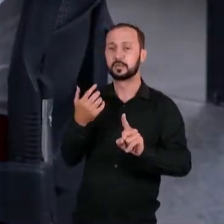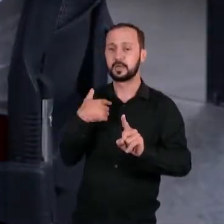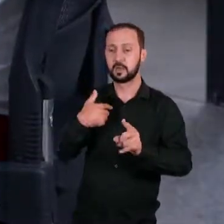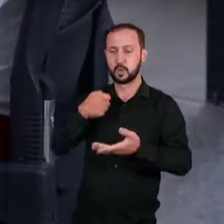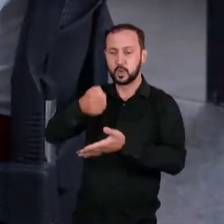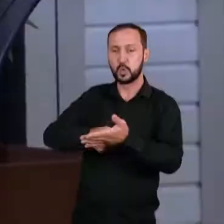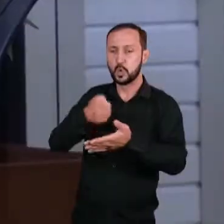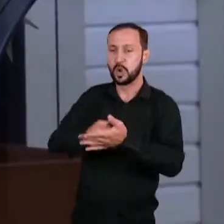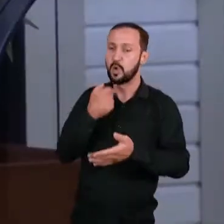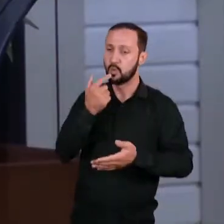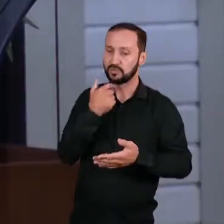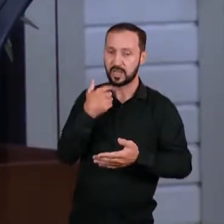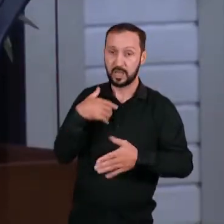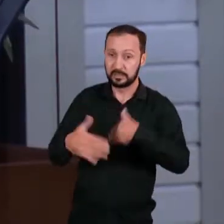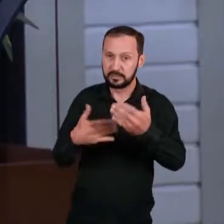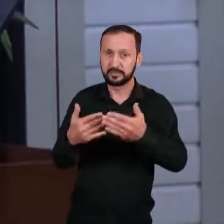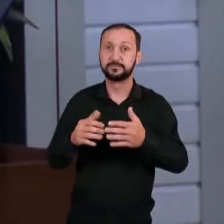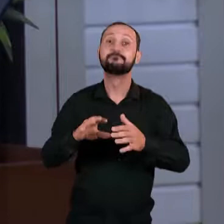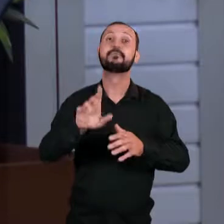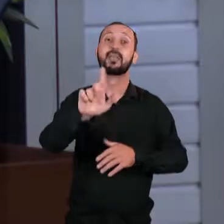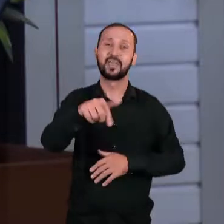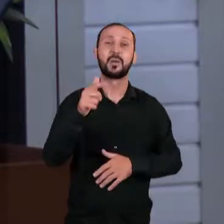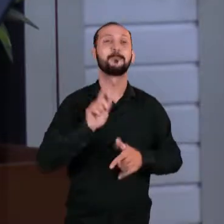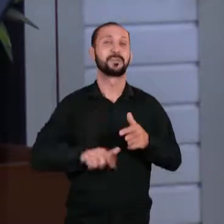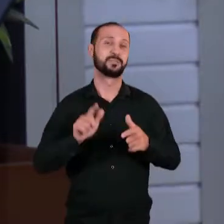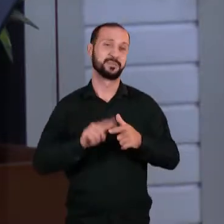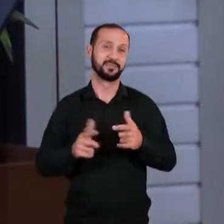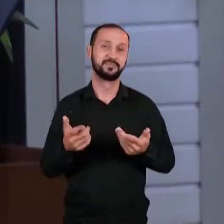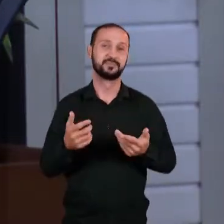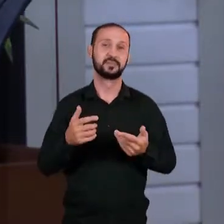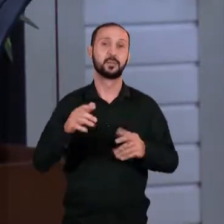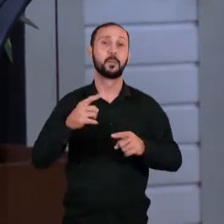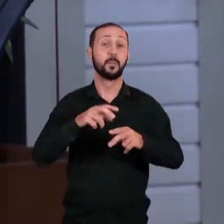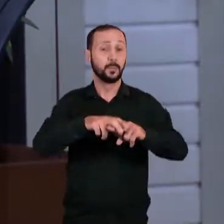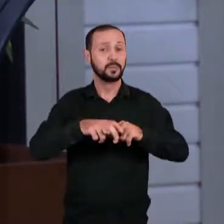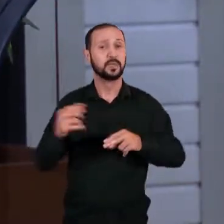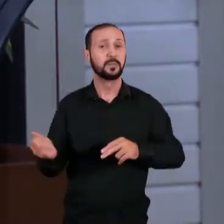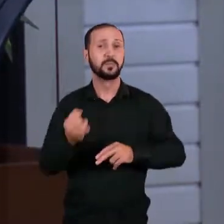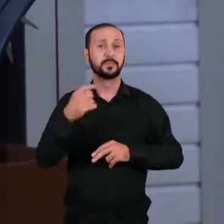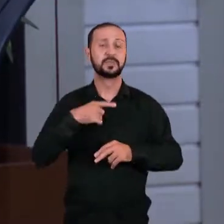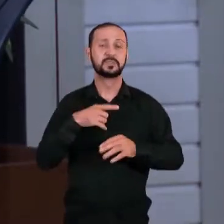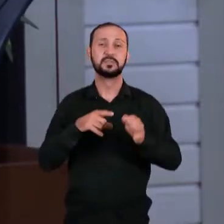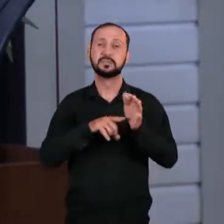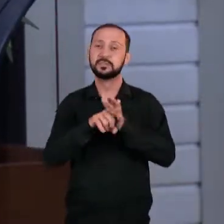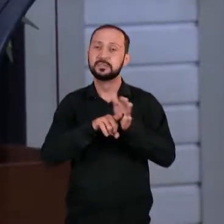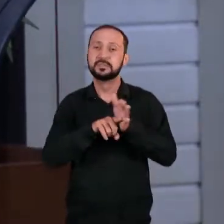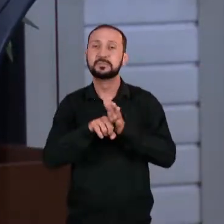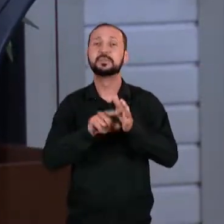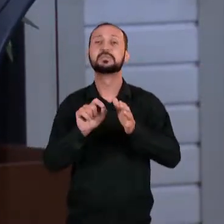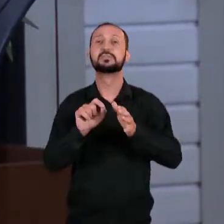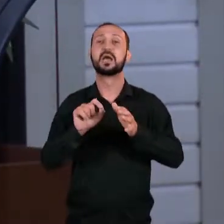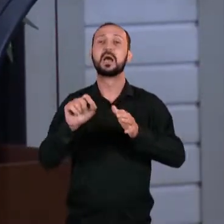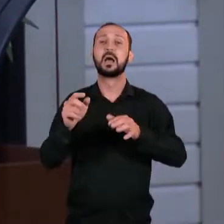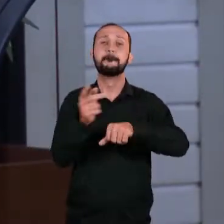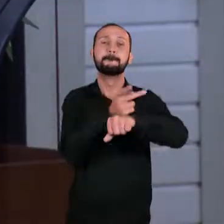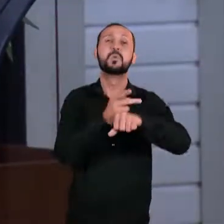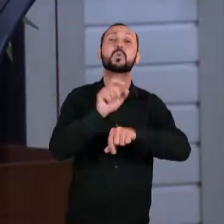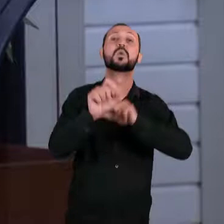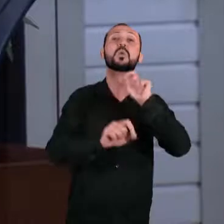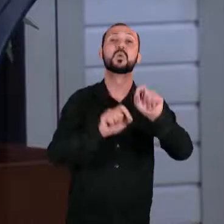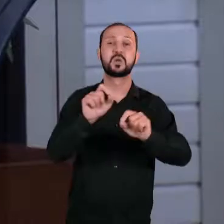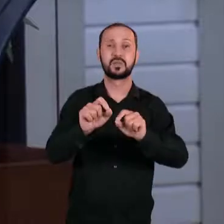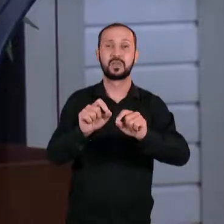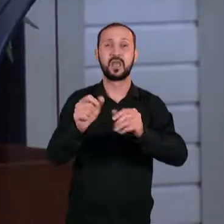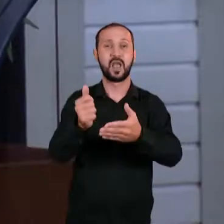não é verdade? Exatamente, daí que está um problema, Ana Paula, e daí vale muito a pena a busca mesmo por ajuda profissional, né? Então, assim, a gente